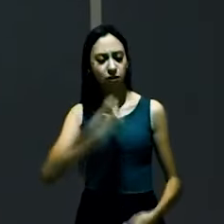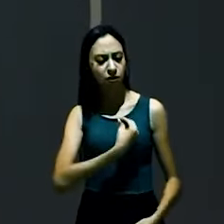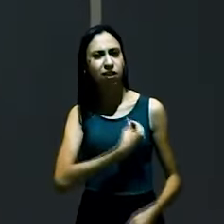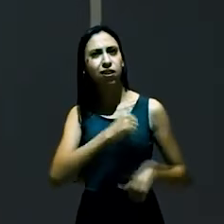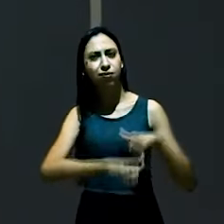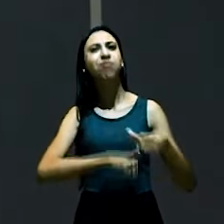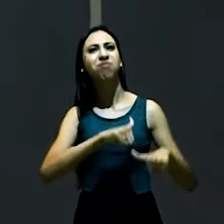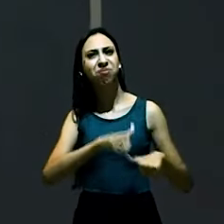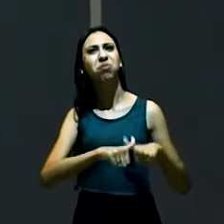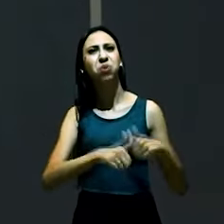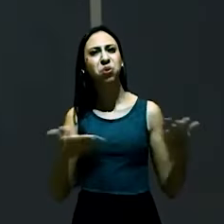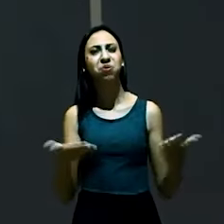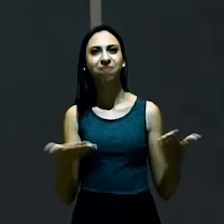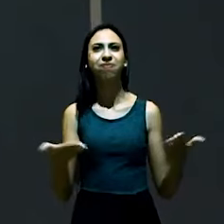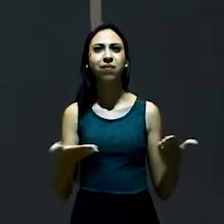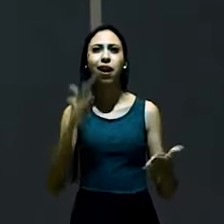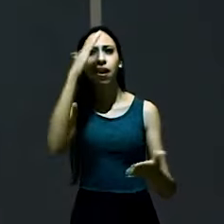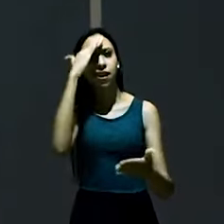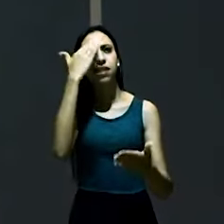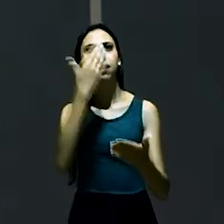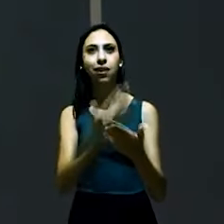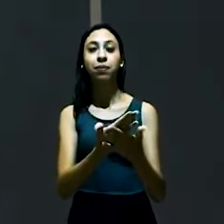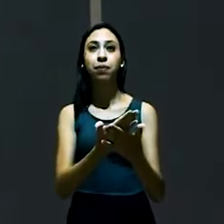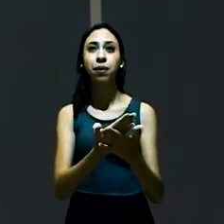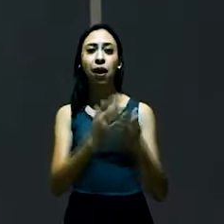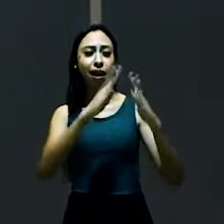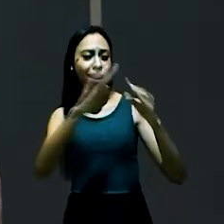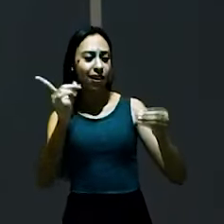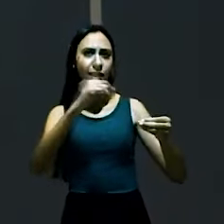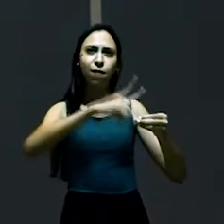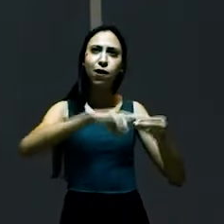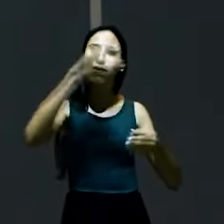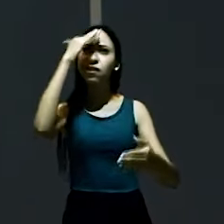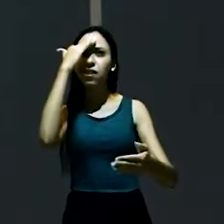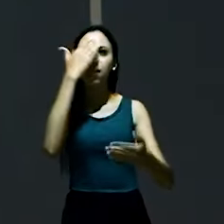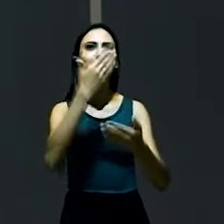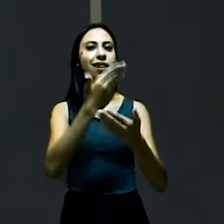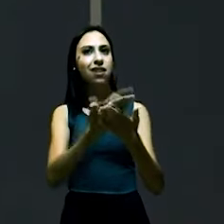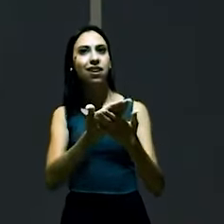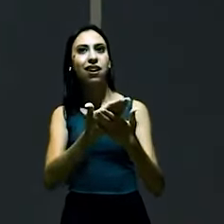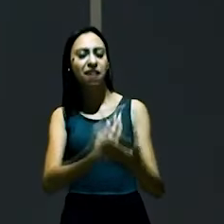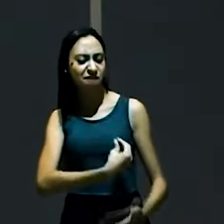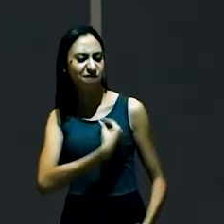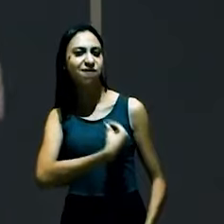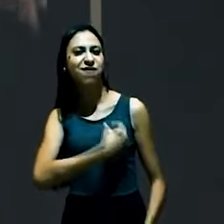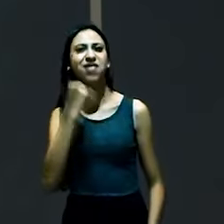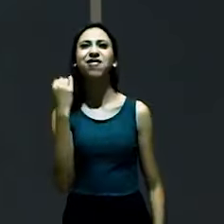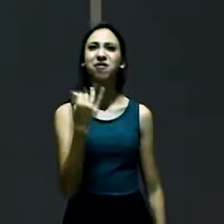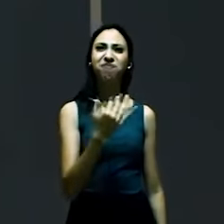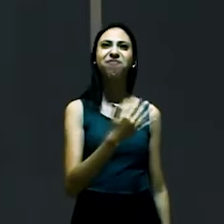noite. Creia, vá para sua casa crendo que você é novo em